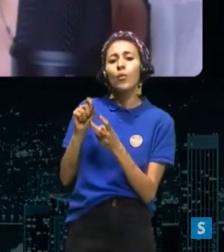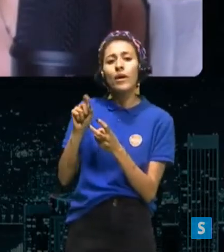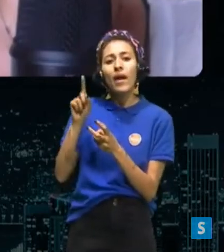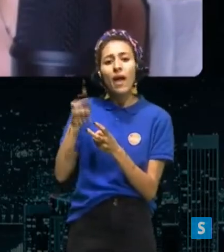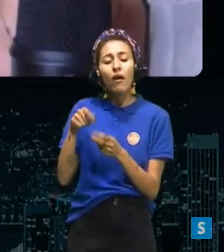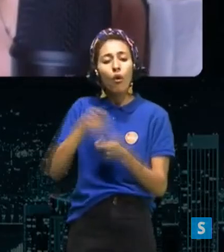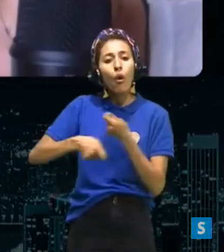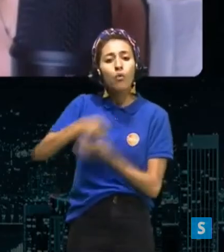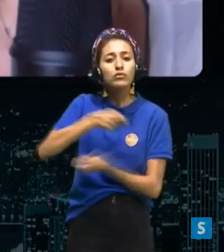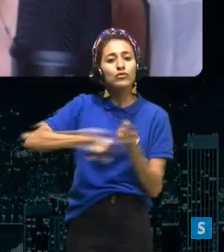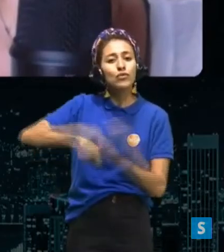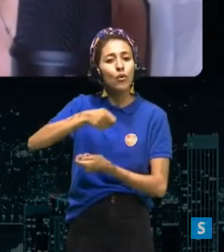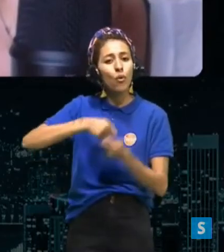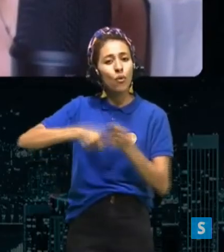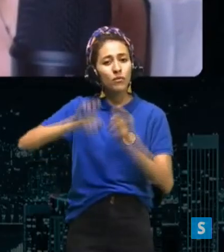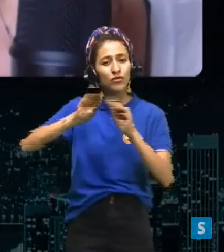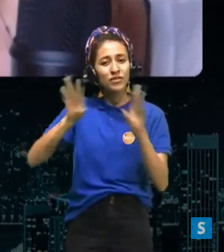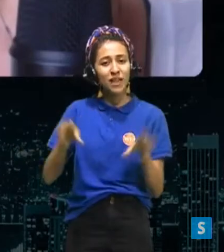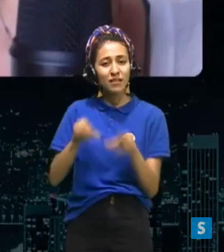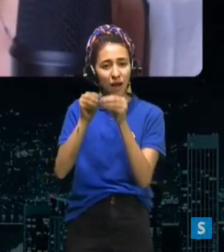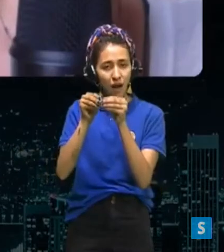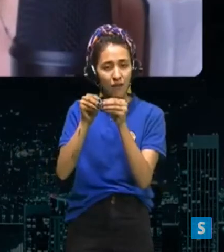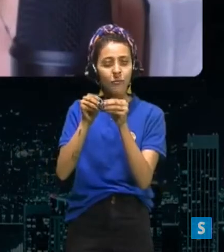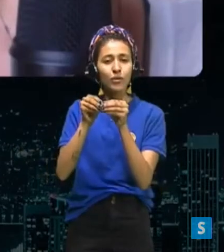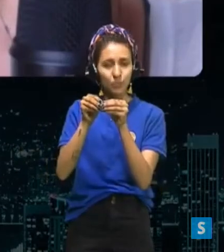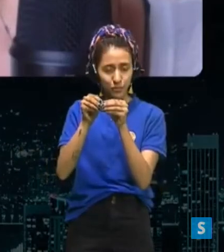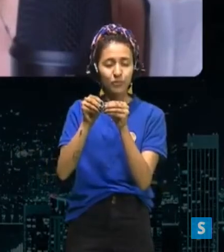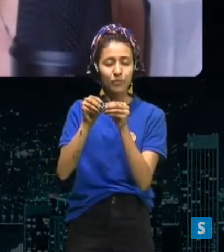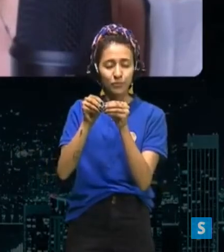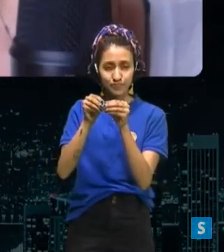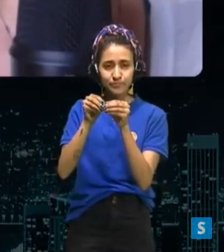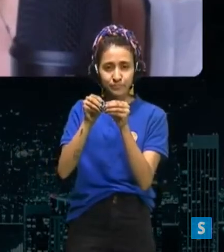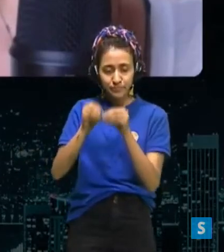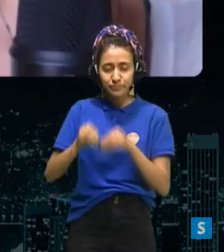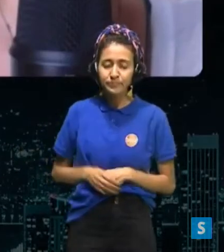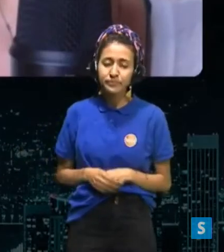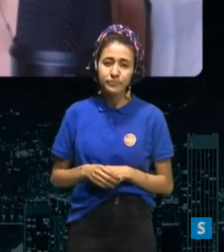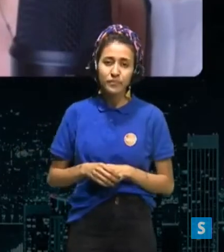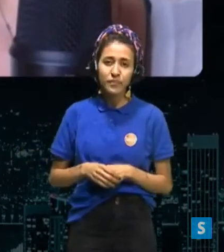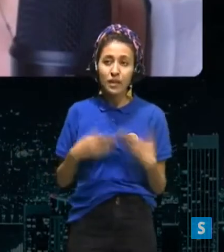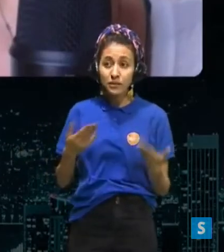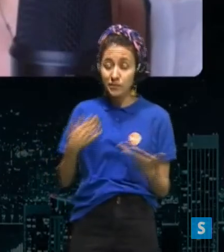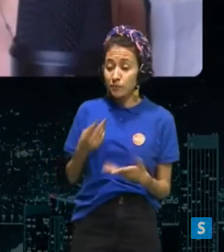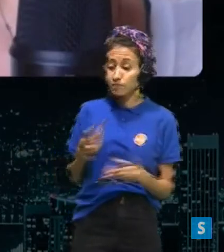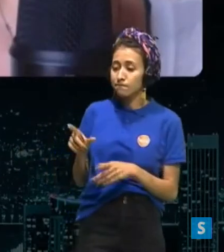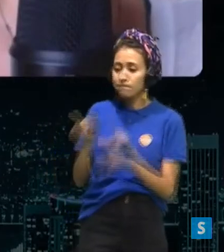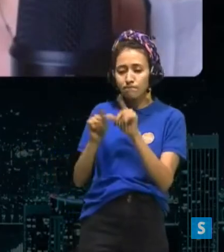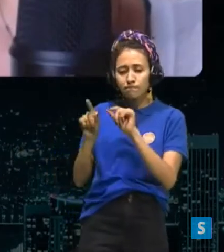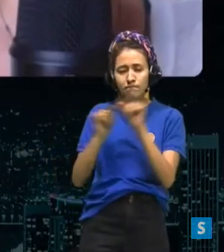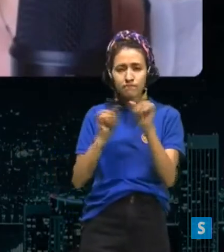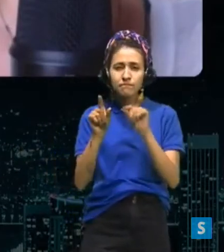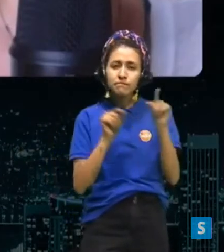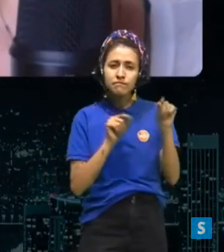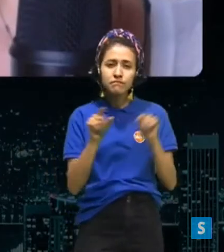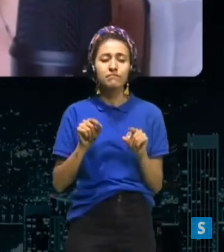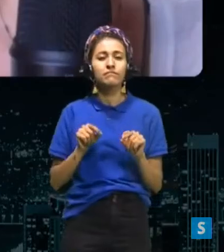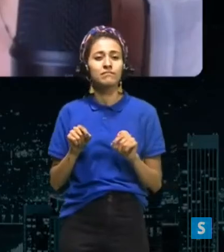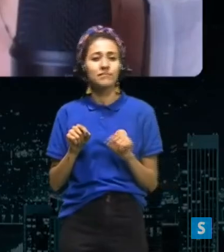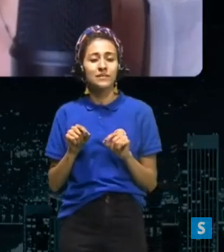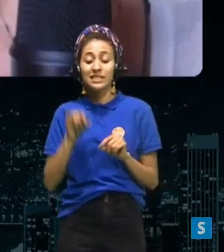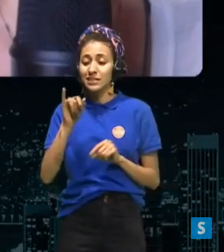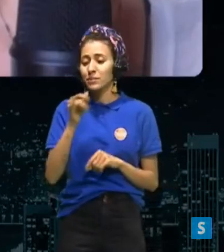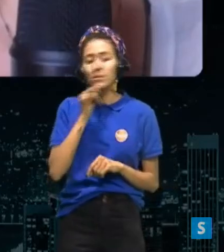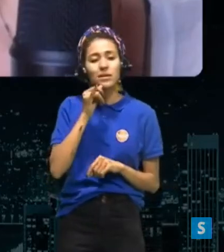tecnologia e das marcas atraentes só do que ficar batendo martelo em cima bom então a gente puder até uma